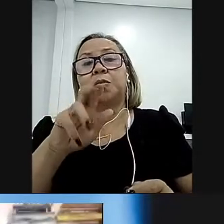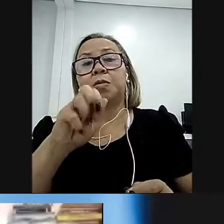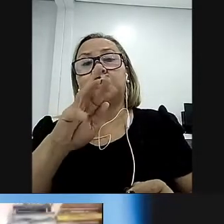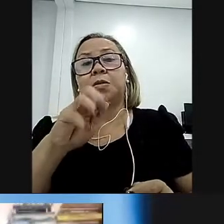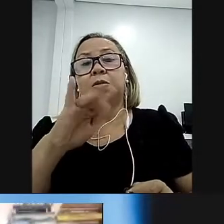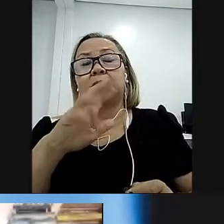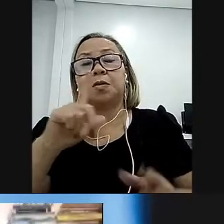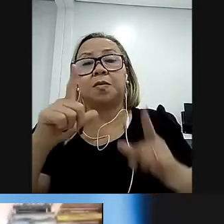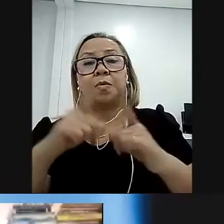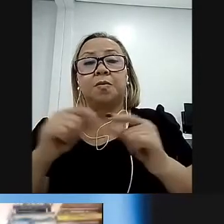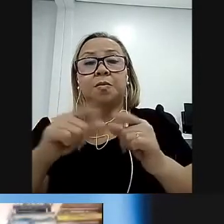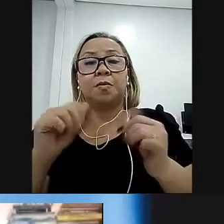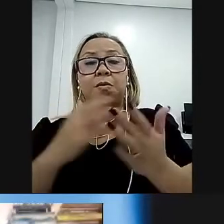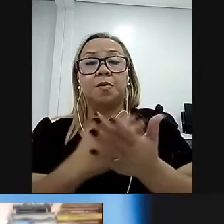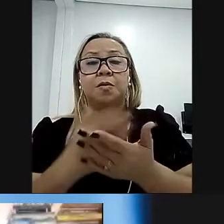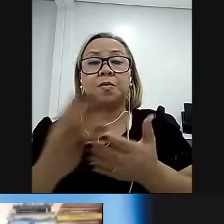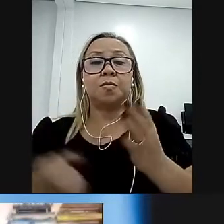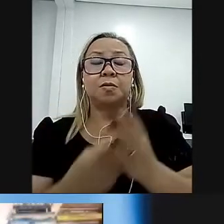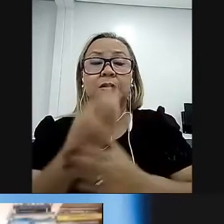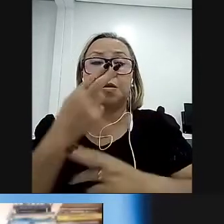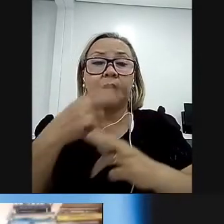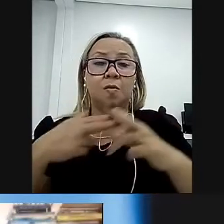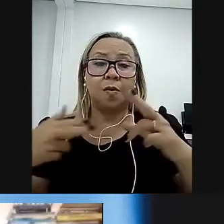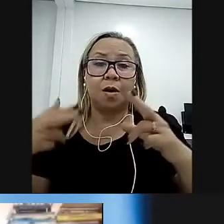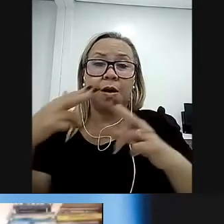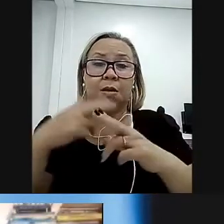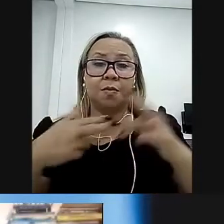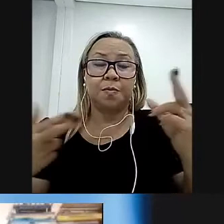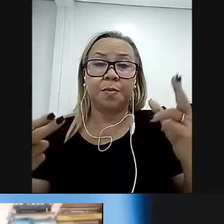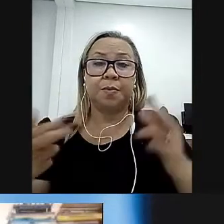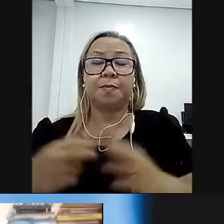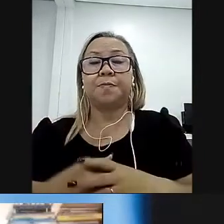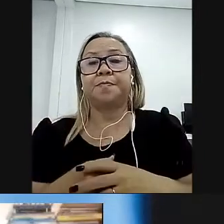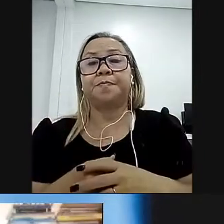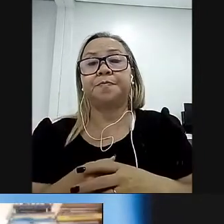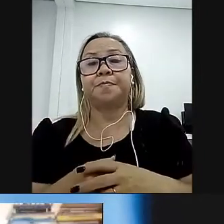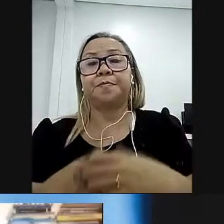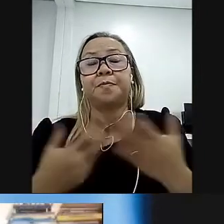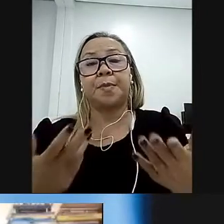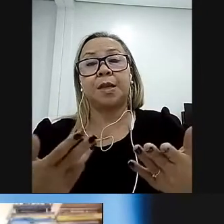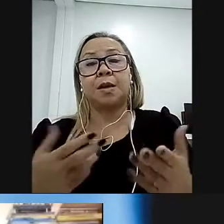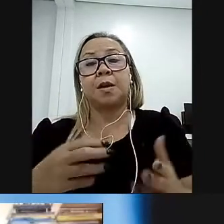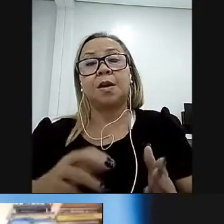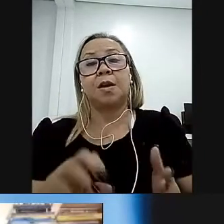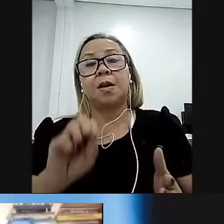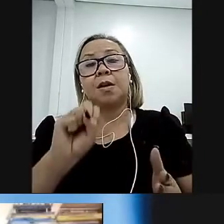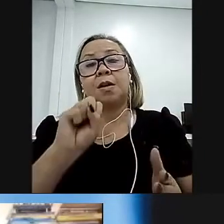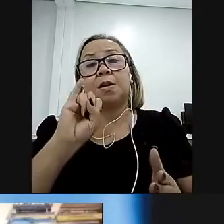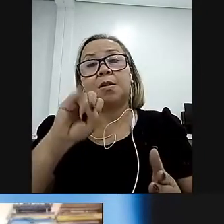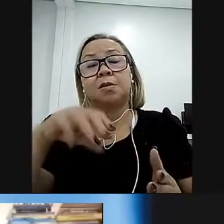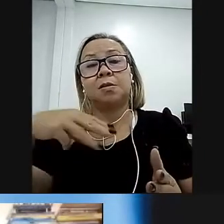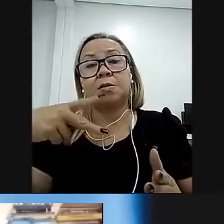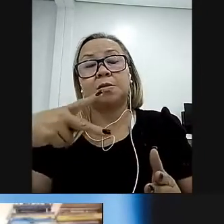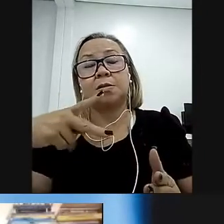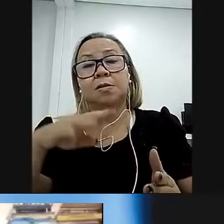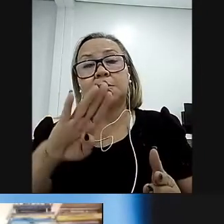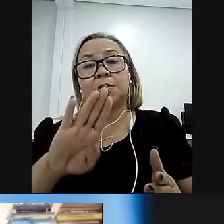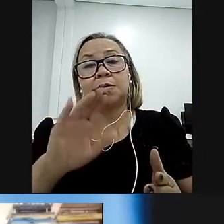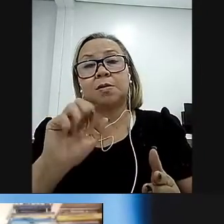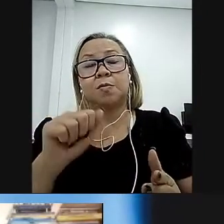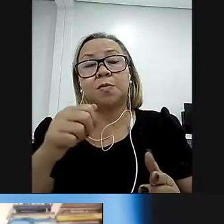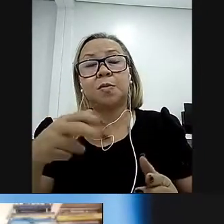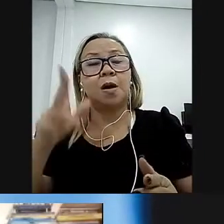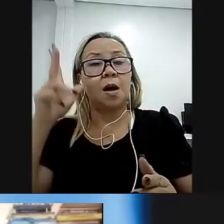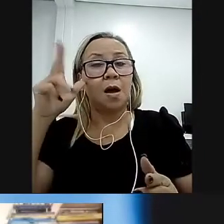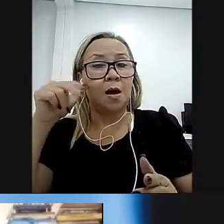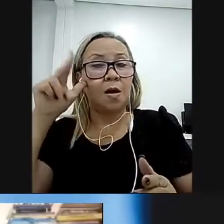inaugurada na UNB. E o símbolo era um cavalinho. Então, ele traz essas referências simbólicas de